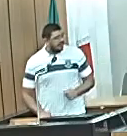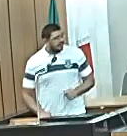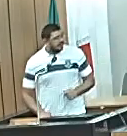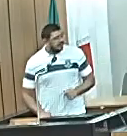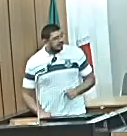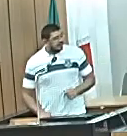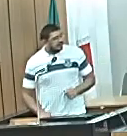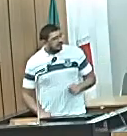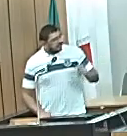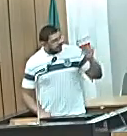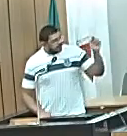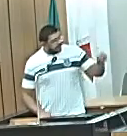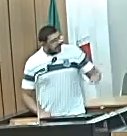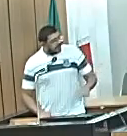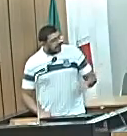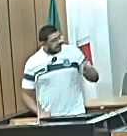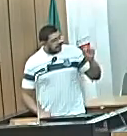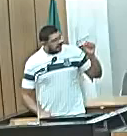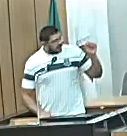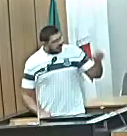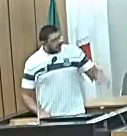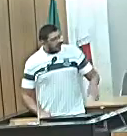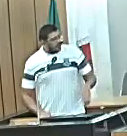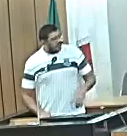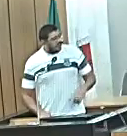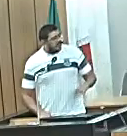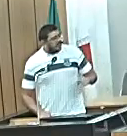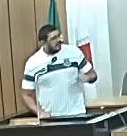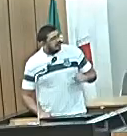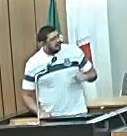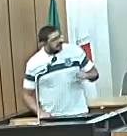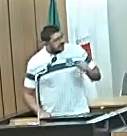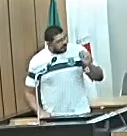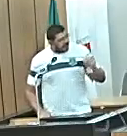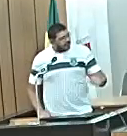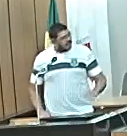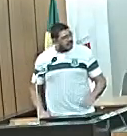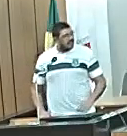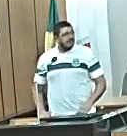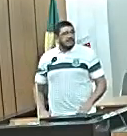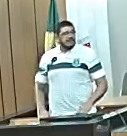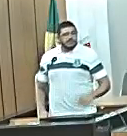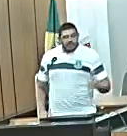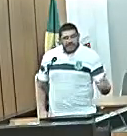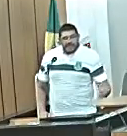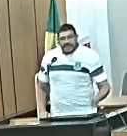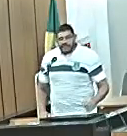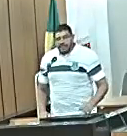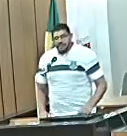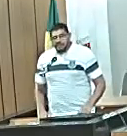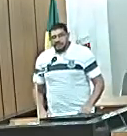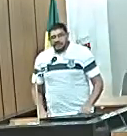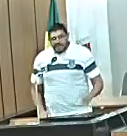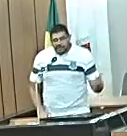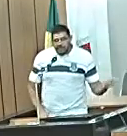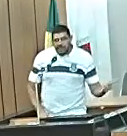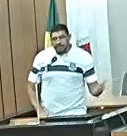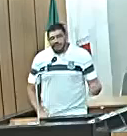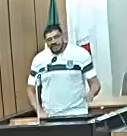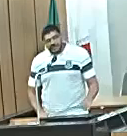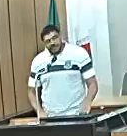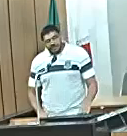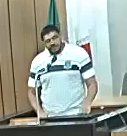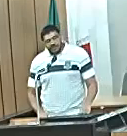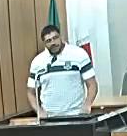ajudando sargento rodrigues do negro deputado entendeu joão leite cleitinho